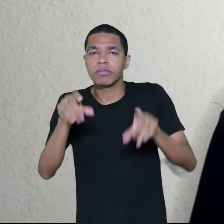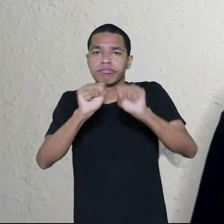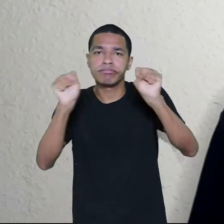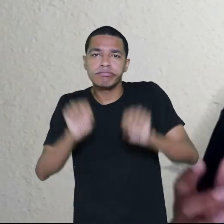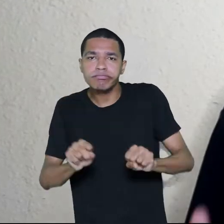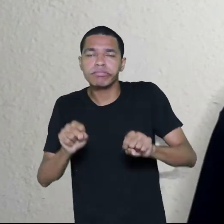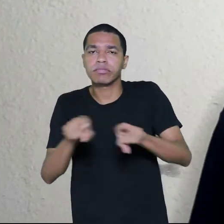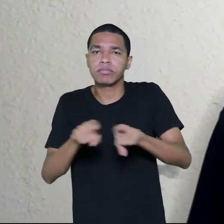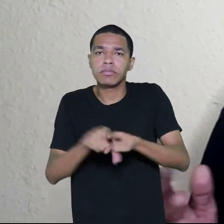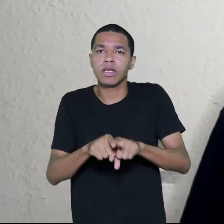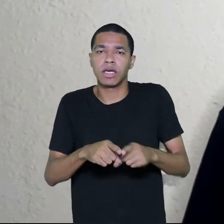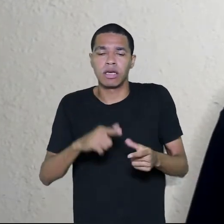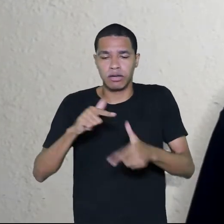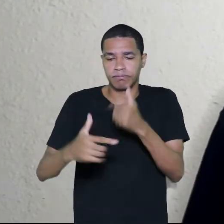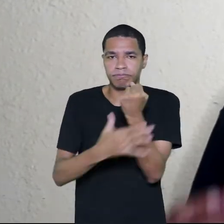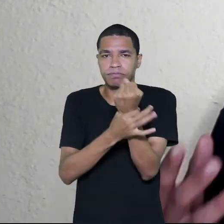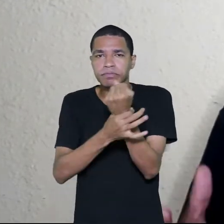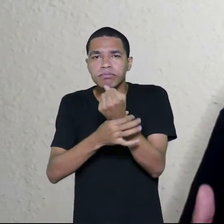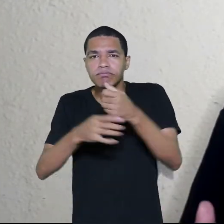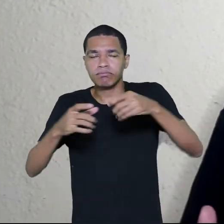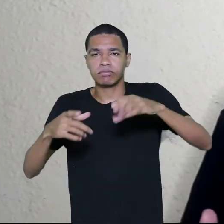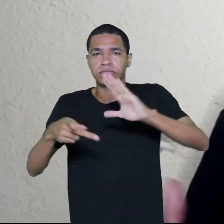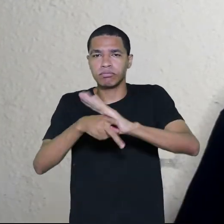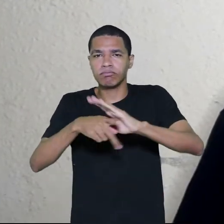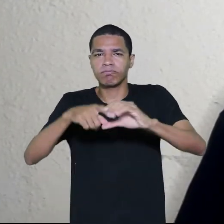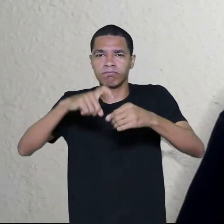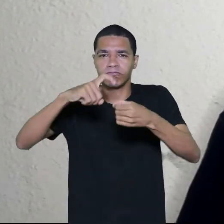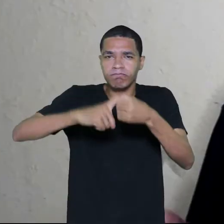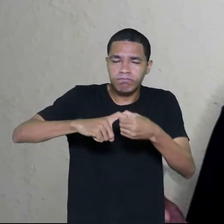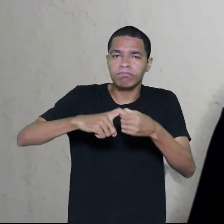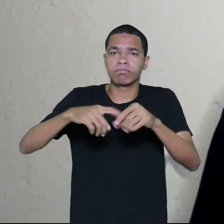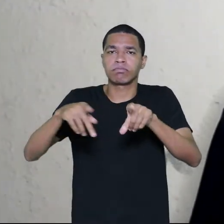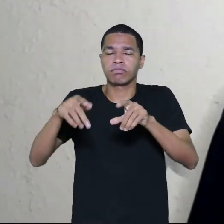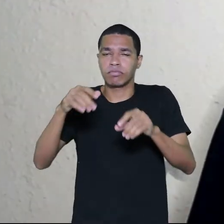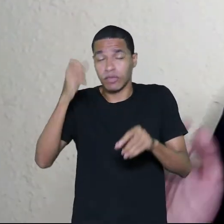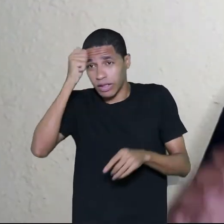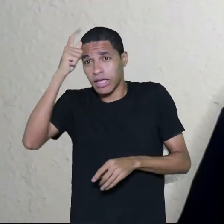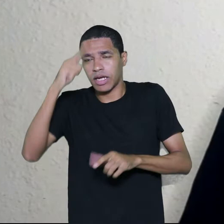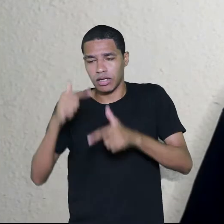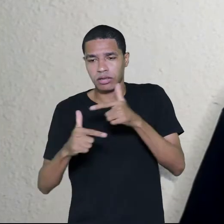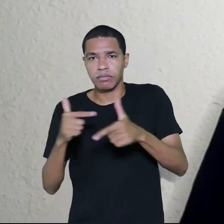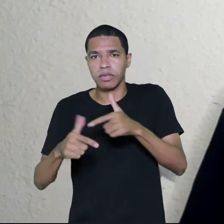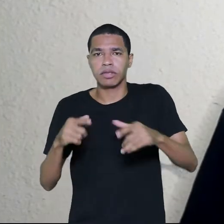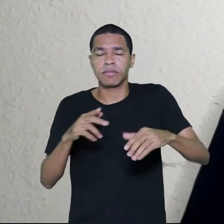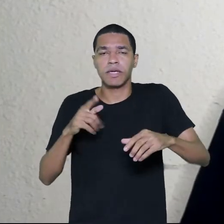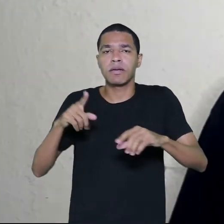e bloqueios de circuito e de equipamentos que mexem com essa ideia de circuito, restrições e